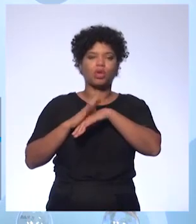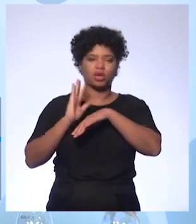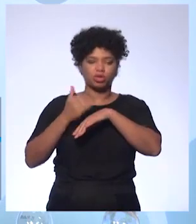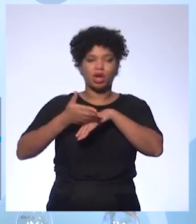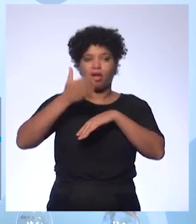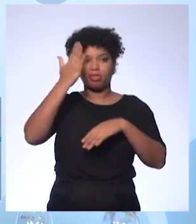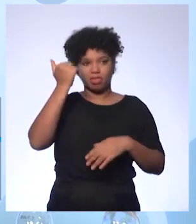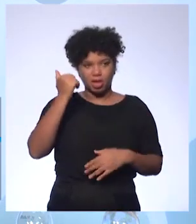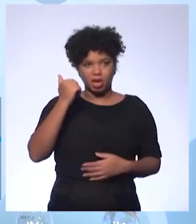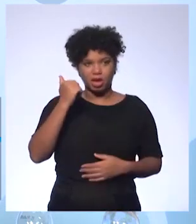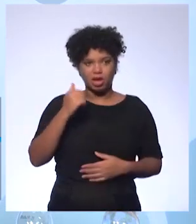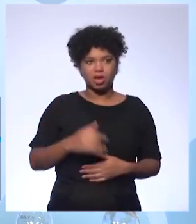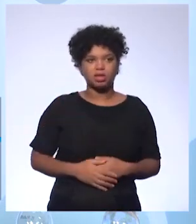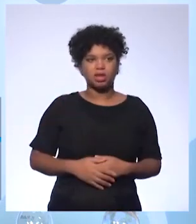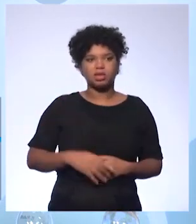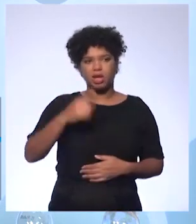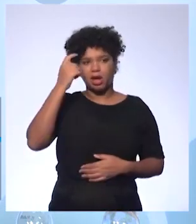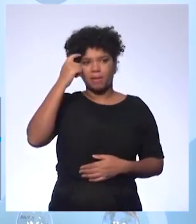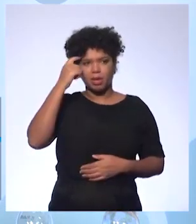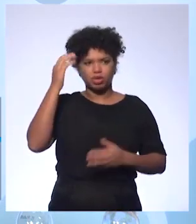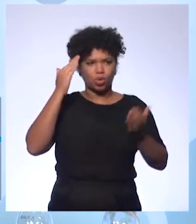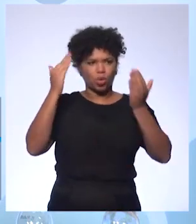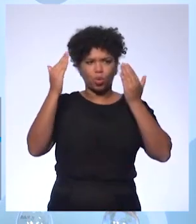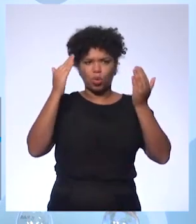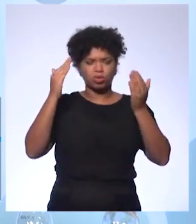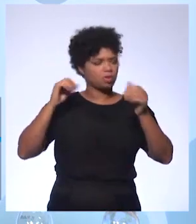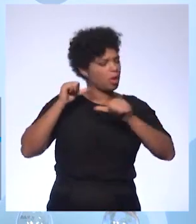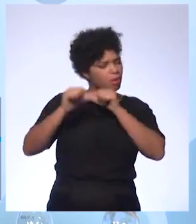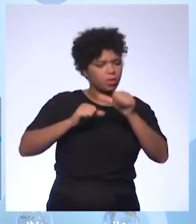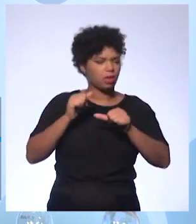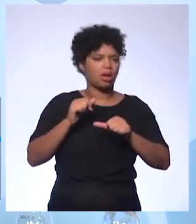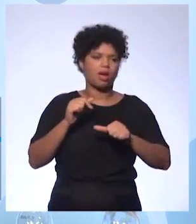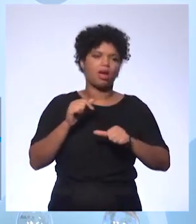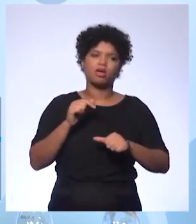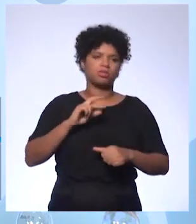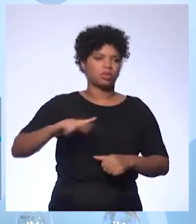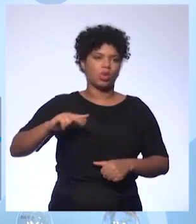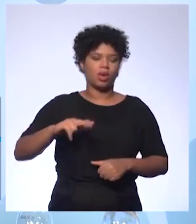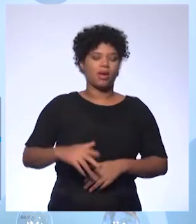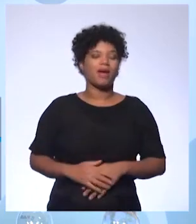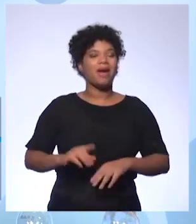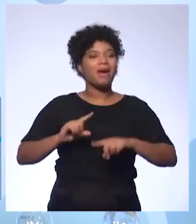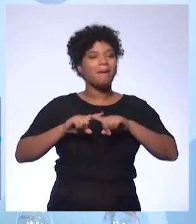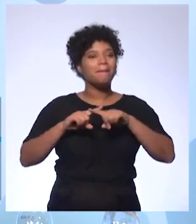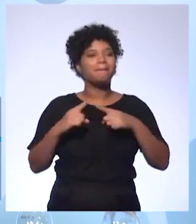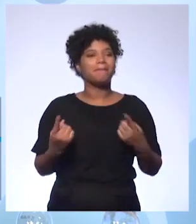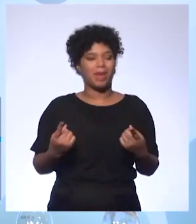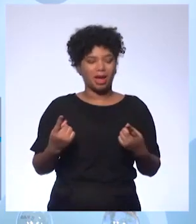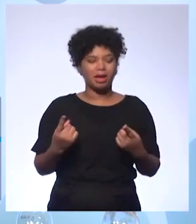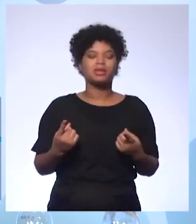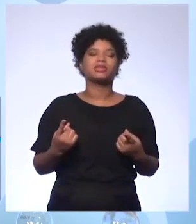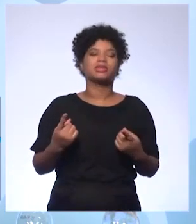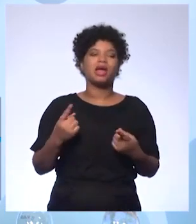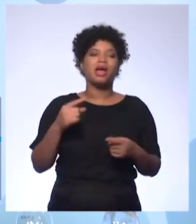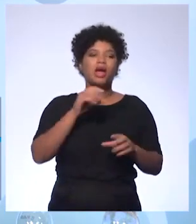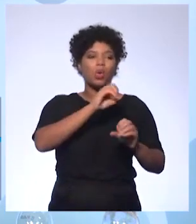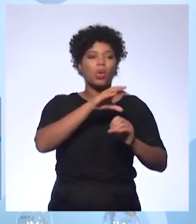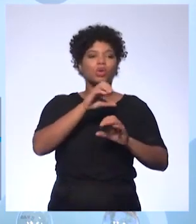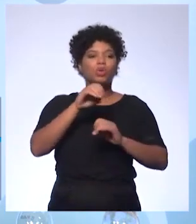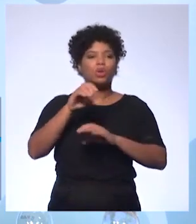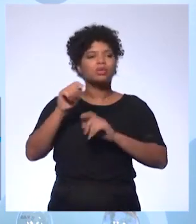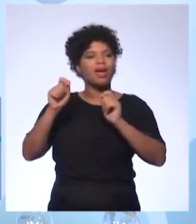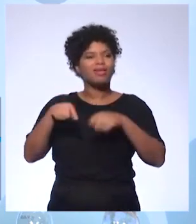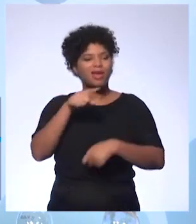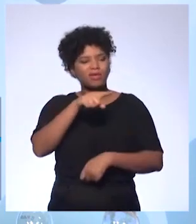patologia, se a pessoa for psicopata e outras coisas, não muda. Mas a educação vem para que esses